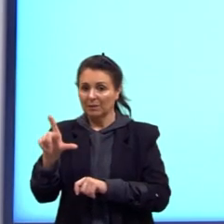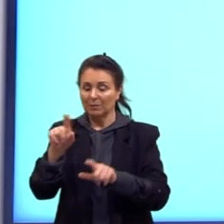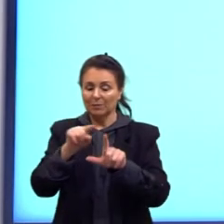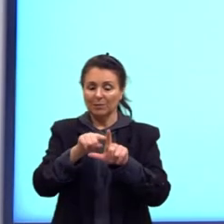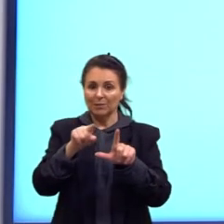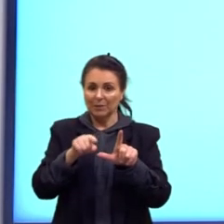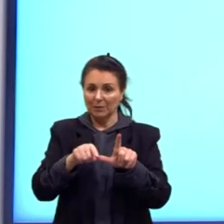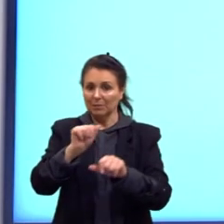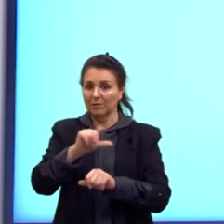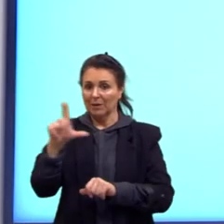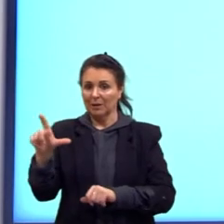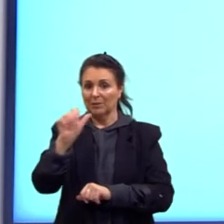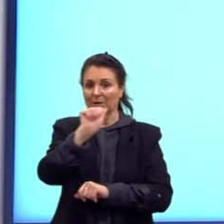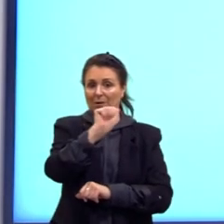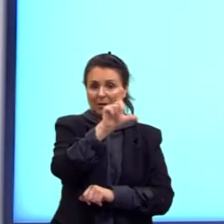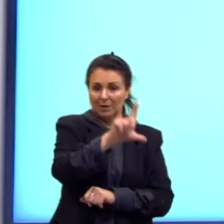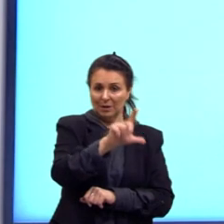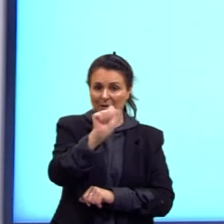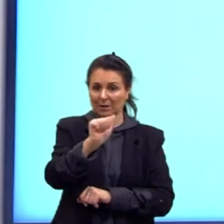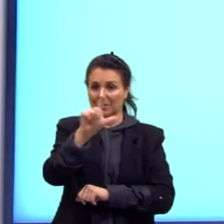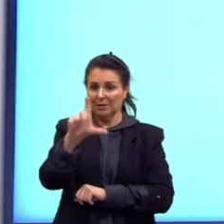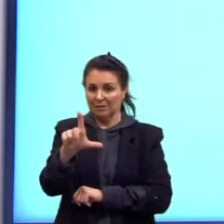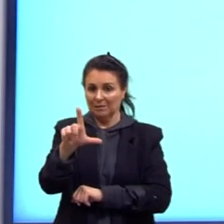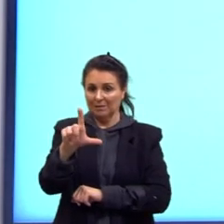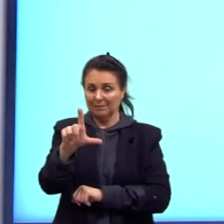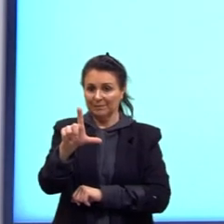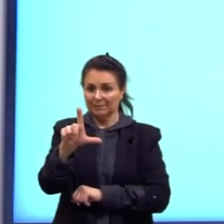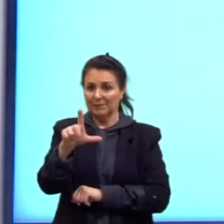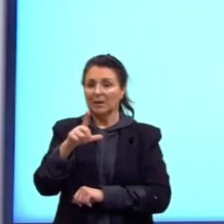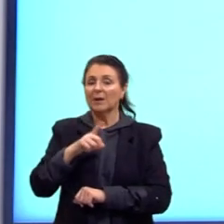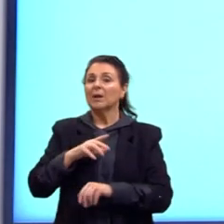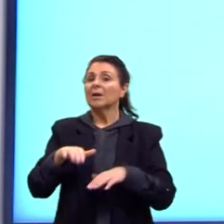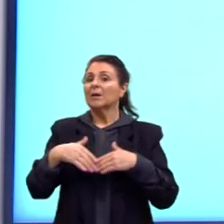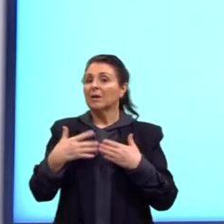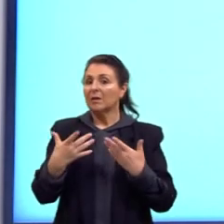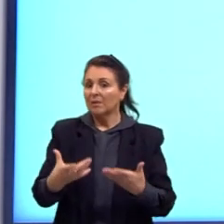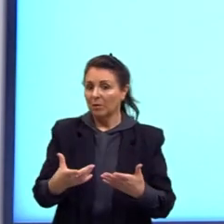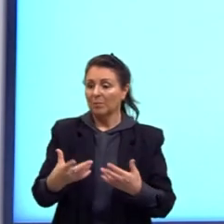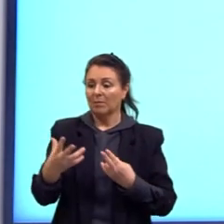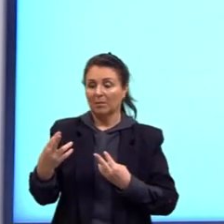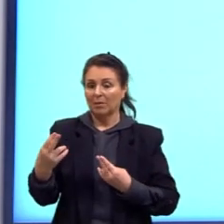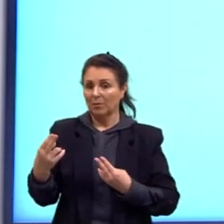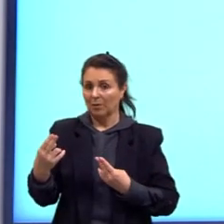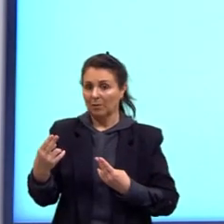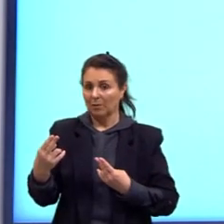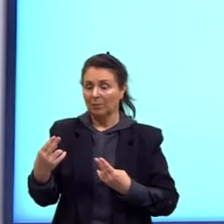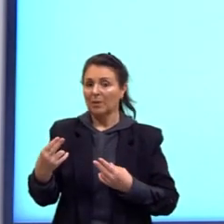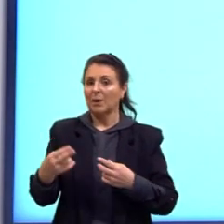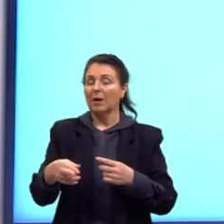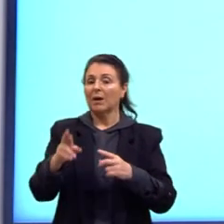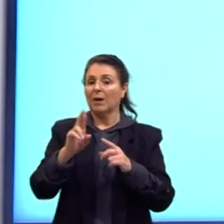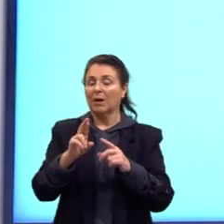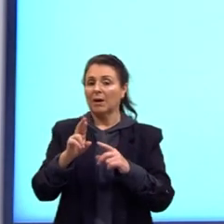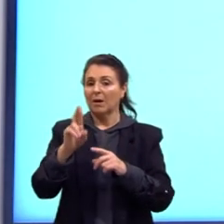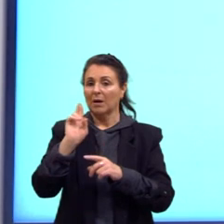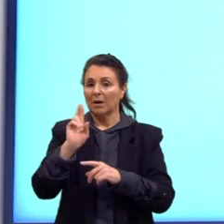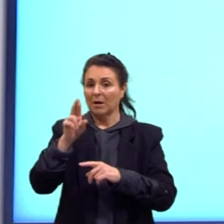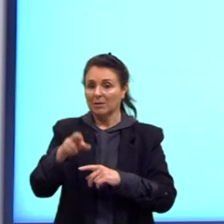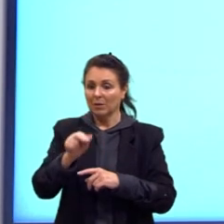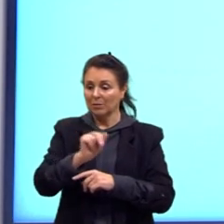tá então neste caso aqui a condição para que eles sejam semelhantes é a razão entre